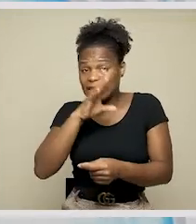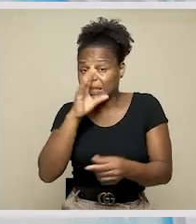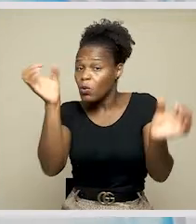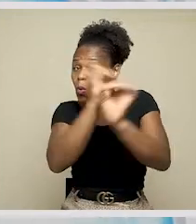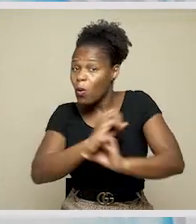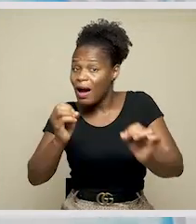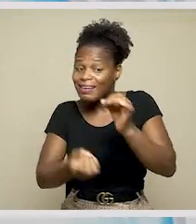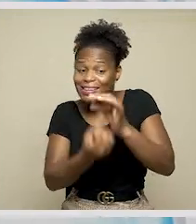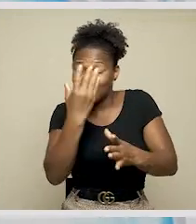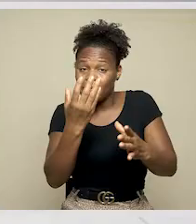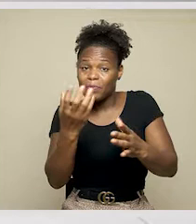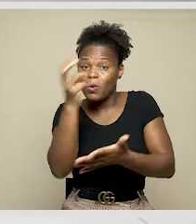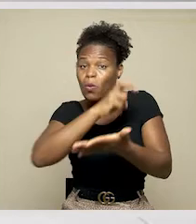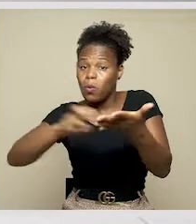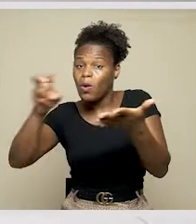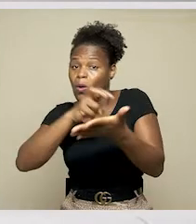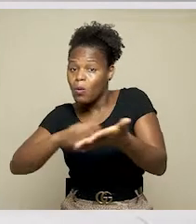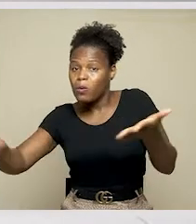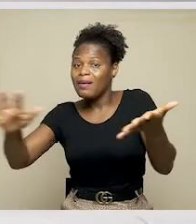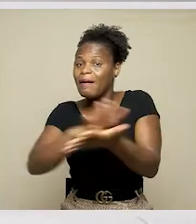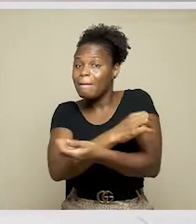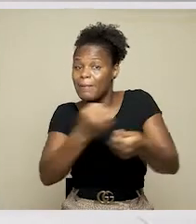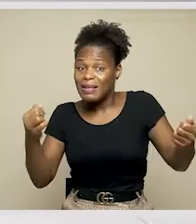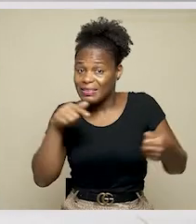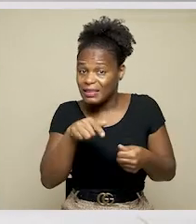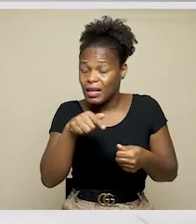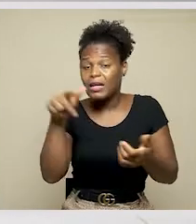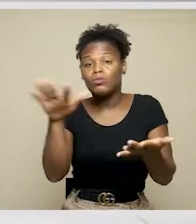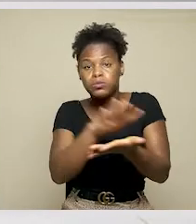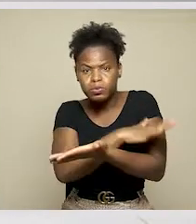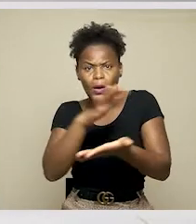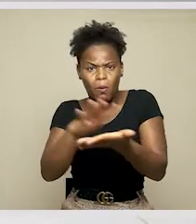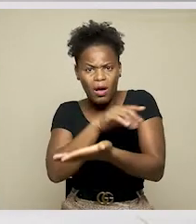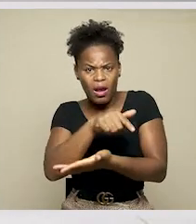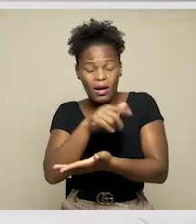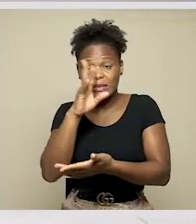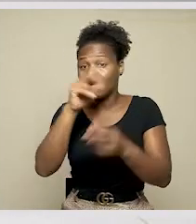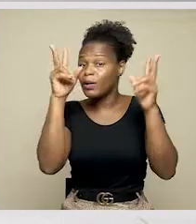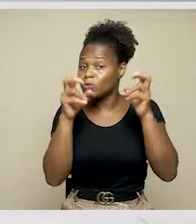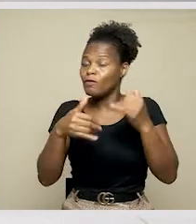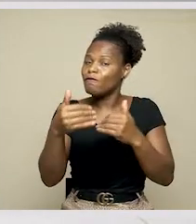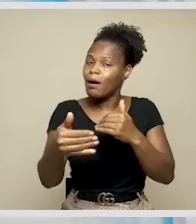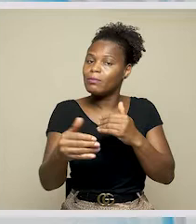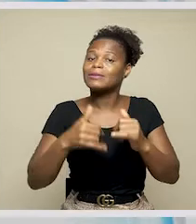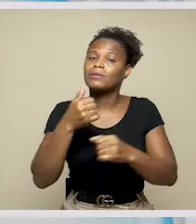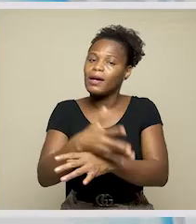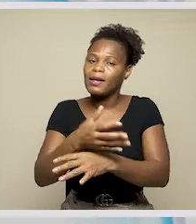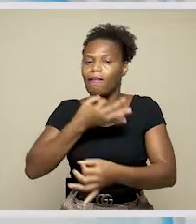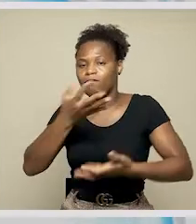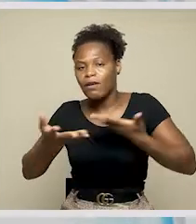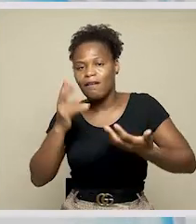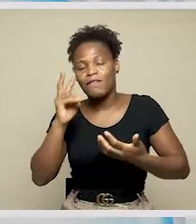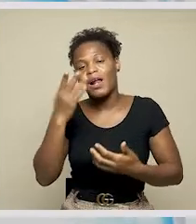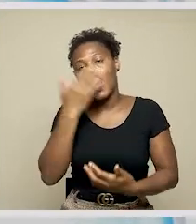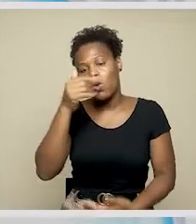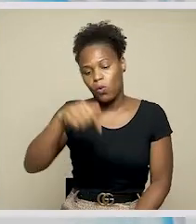a criação da imprensa? São estas questões que vamos de seguida aqui discutir, ver na nossa